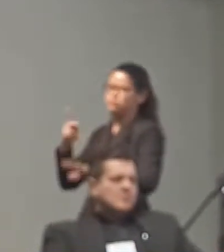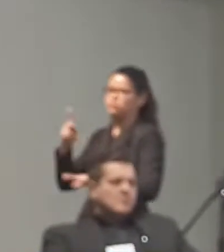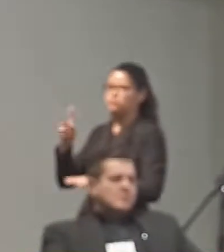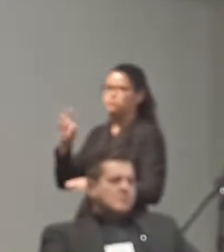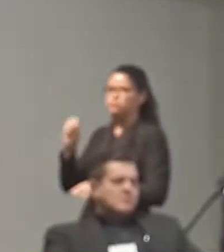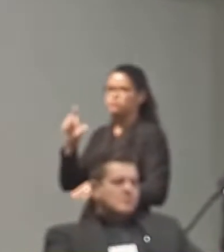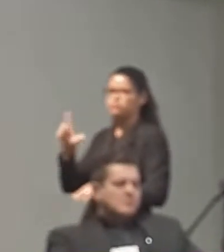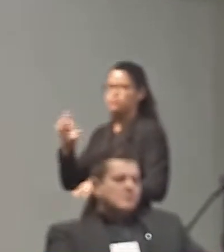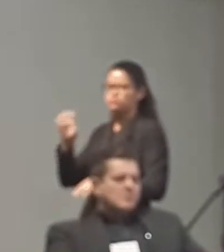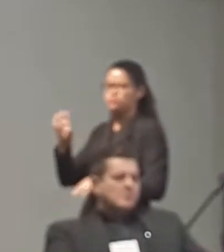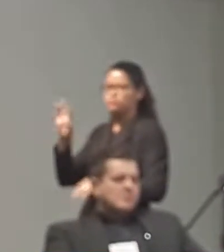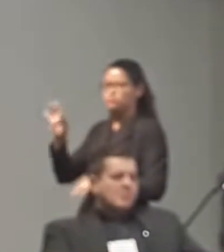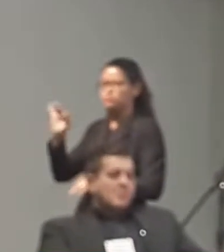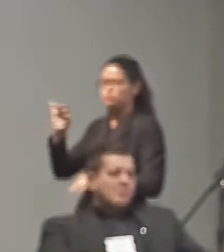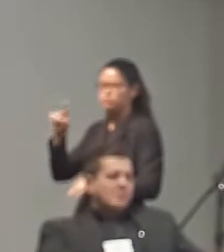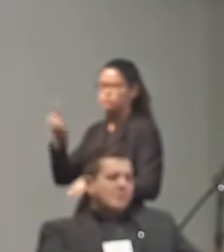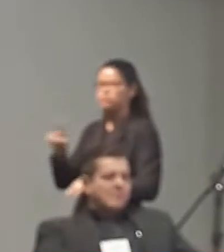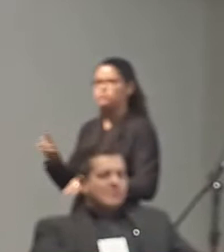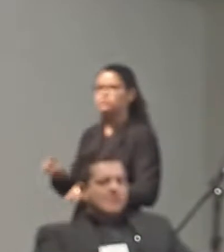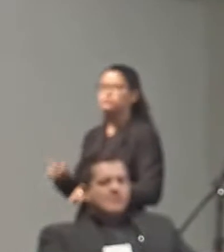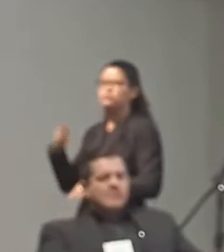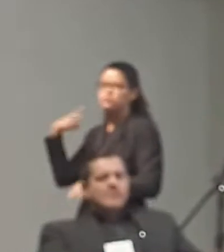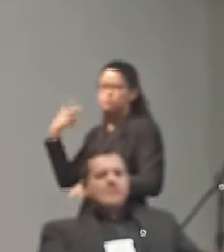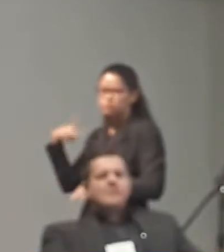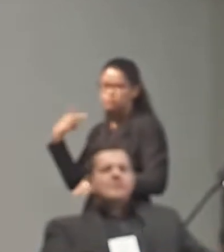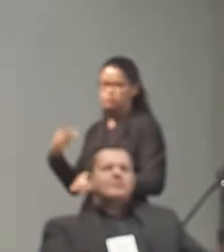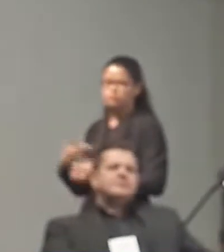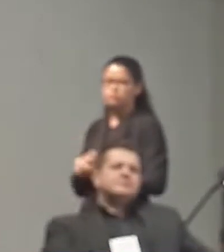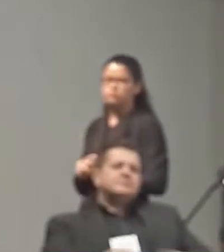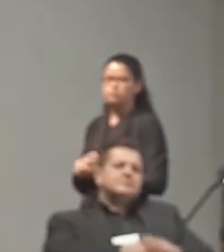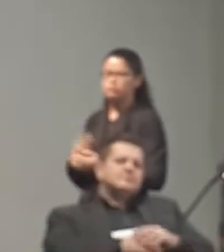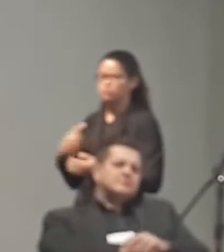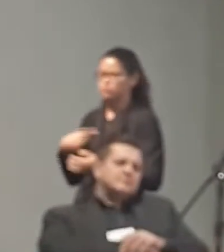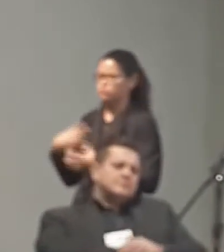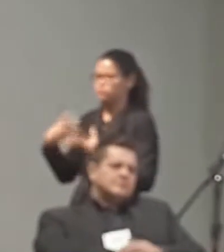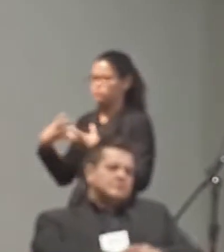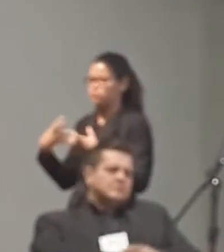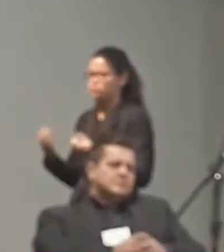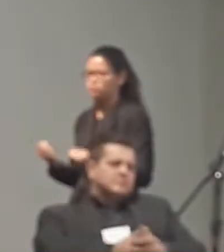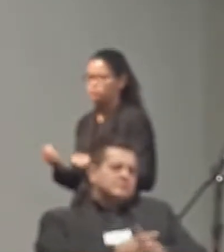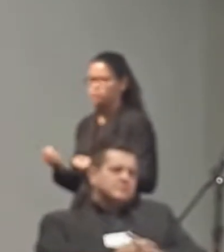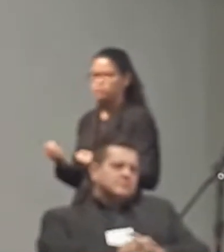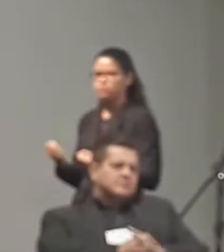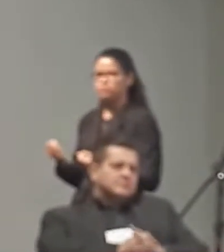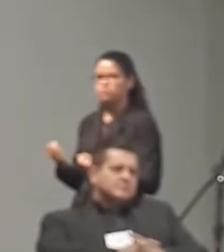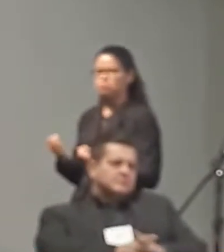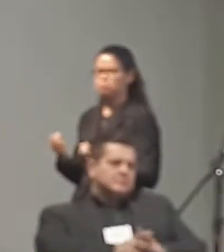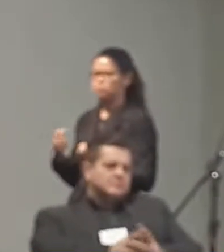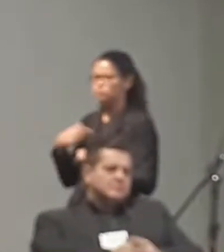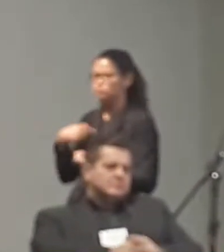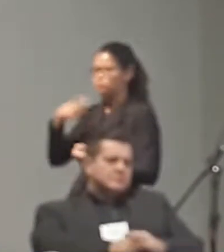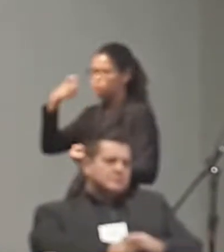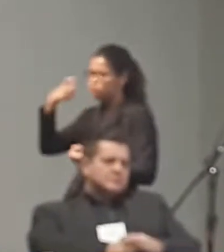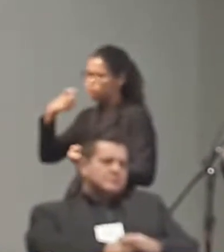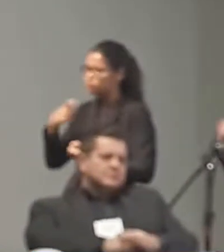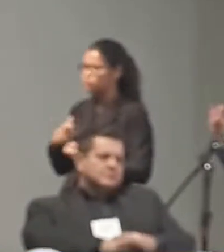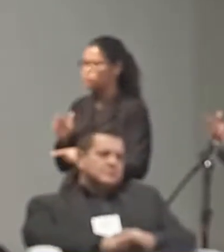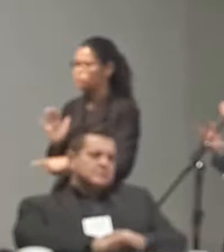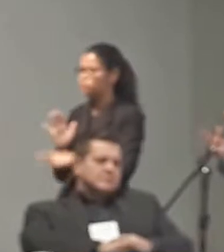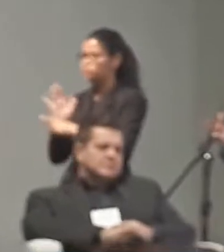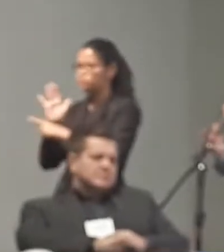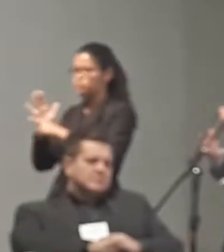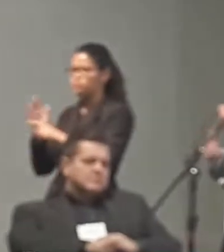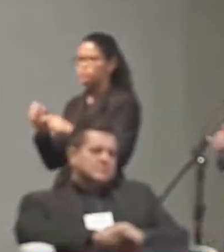politização da justiça, à judicialização da política. Eu não me conformo como alguém que ajudou a construir a Constituição, que lê